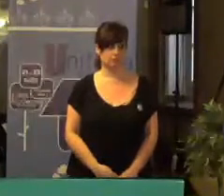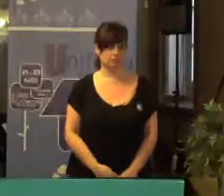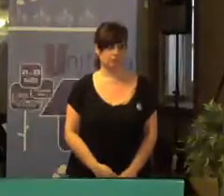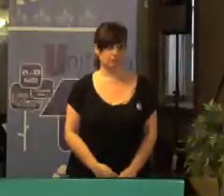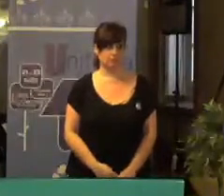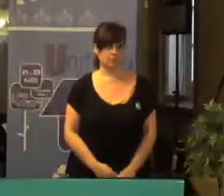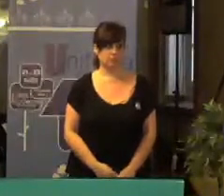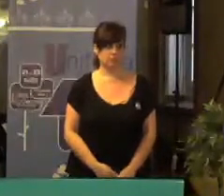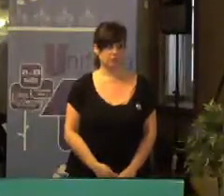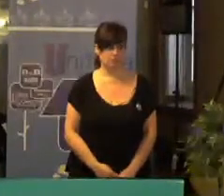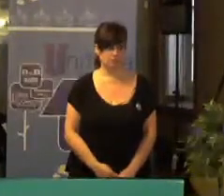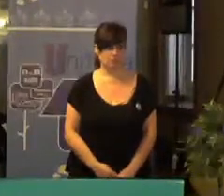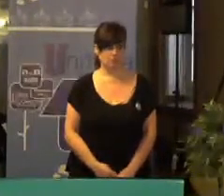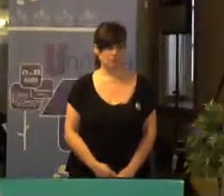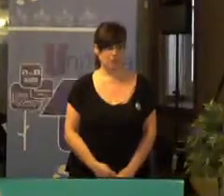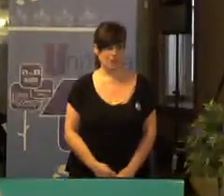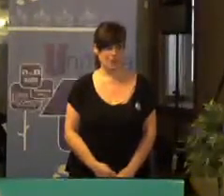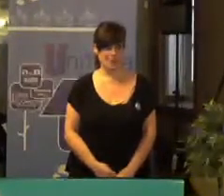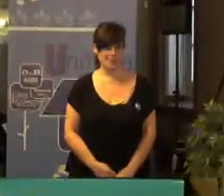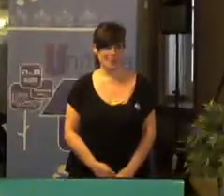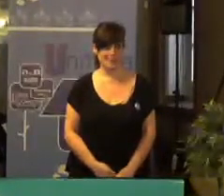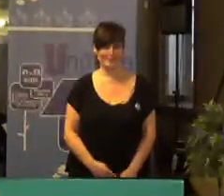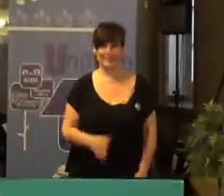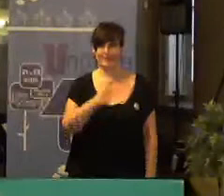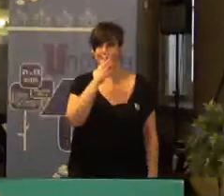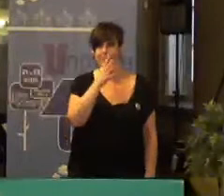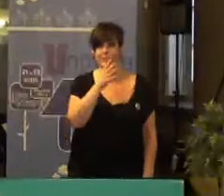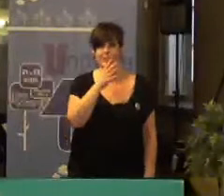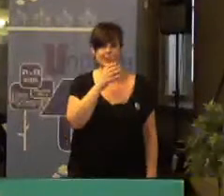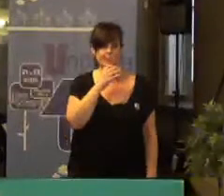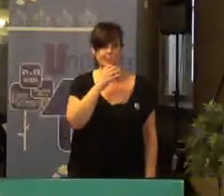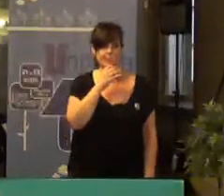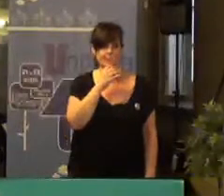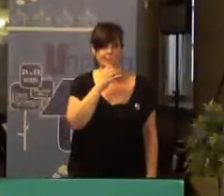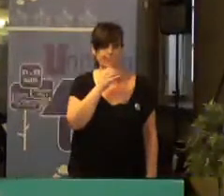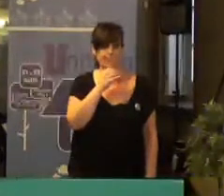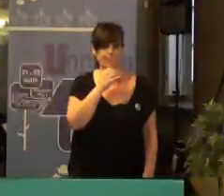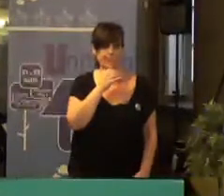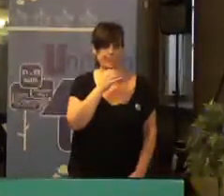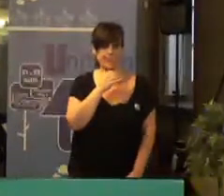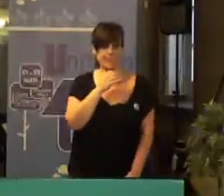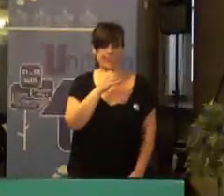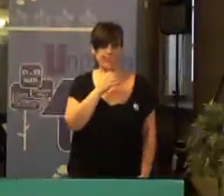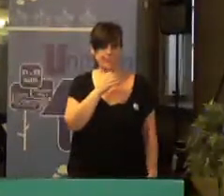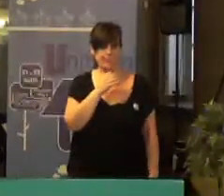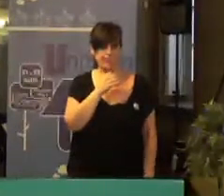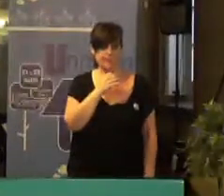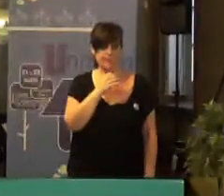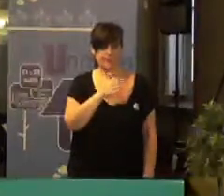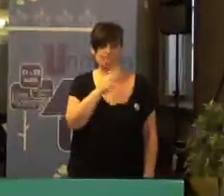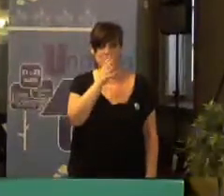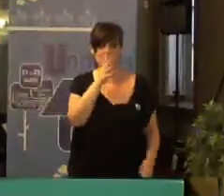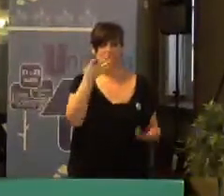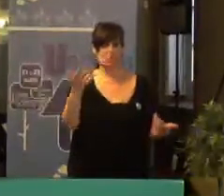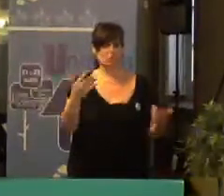quer dizer, há um balanço que tem de ser feito sobre o que é que foi a Geringonça e sobre de que é que se alimentou a